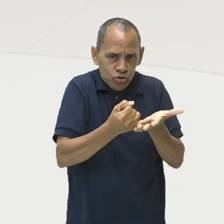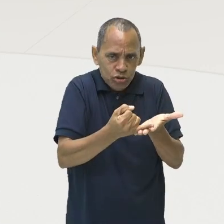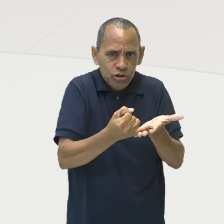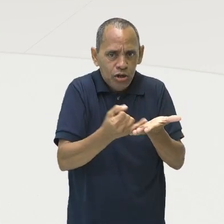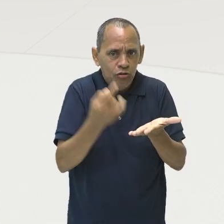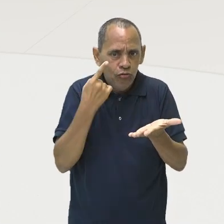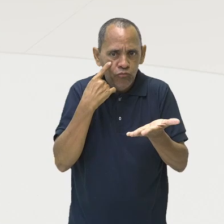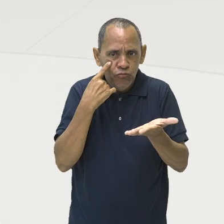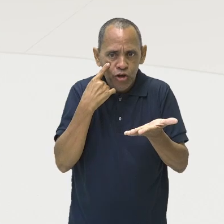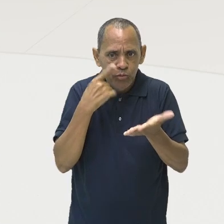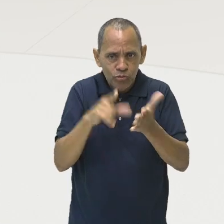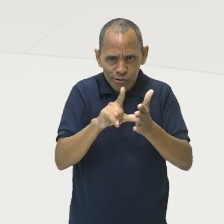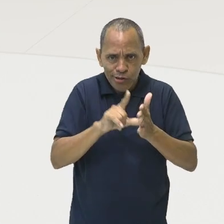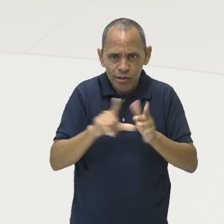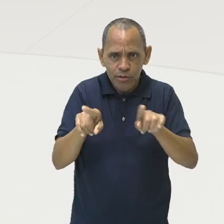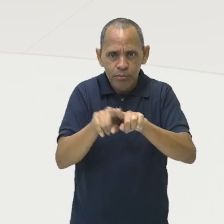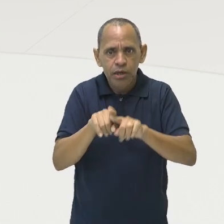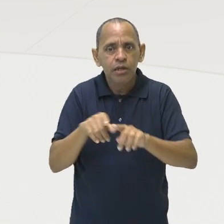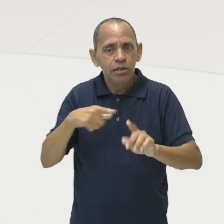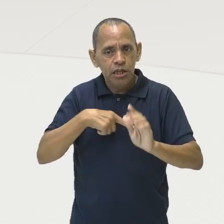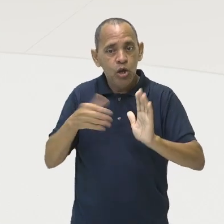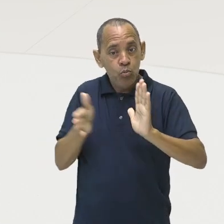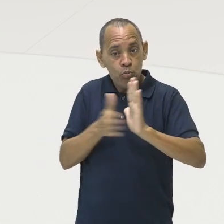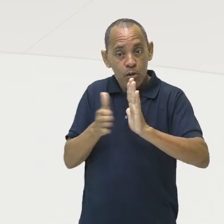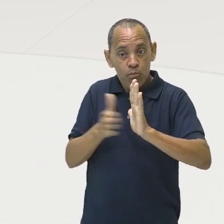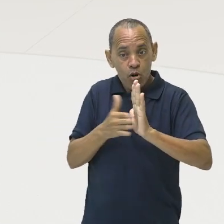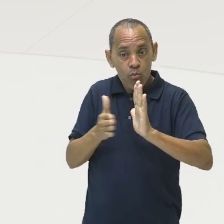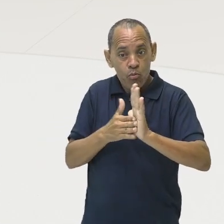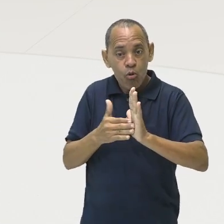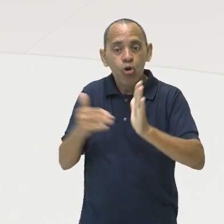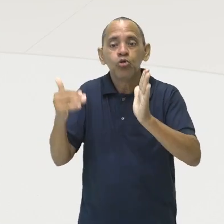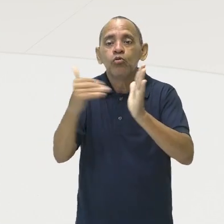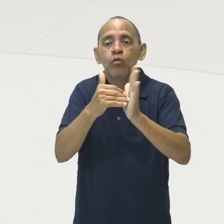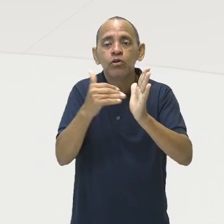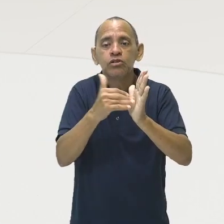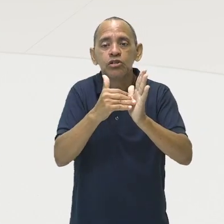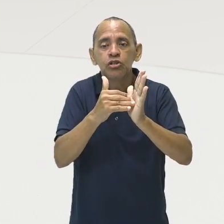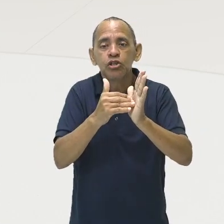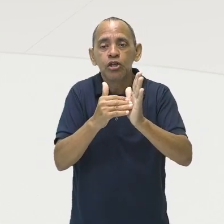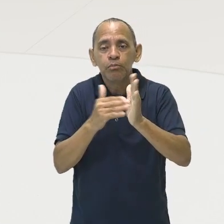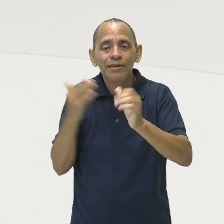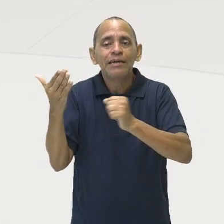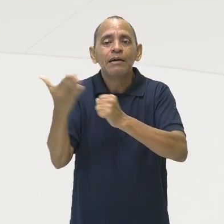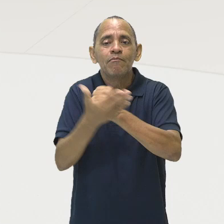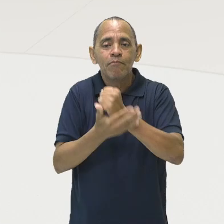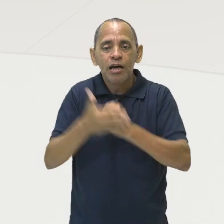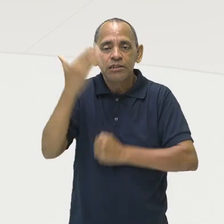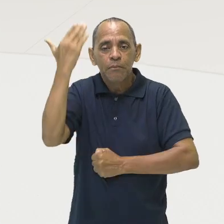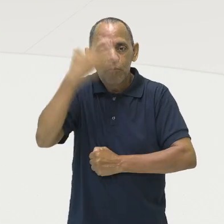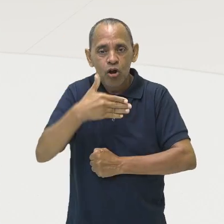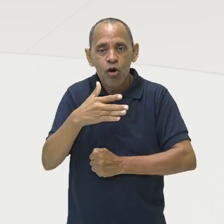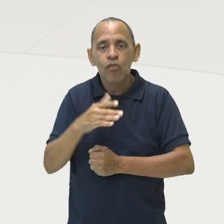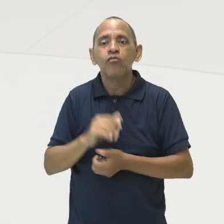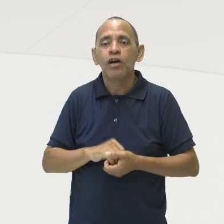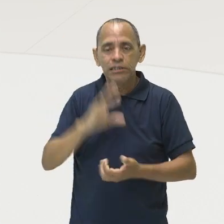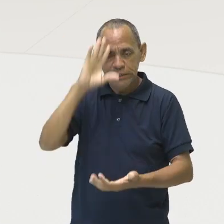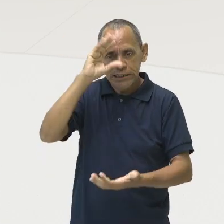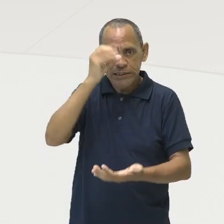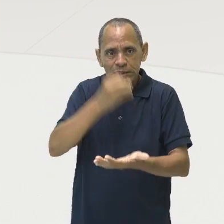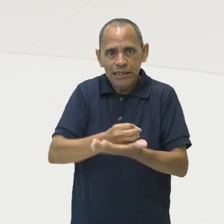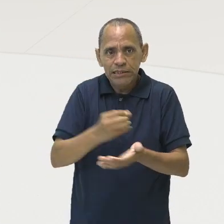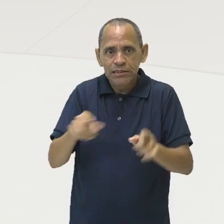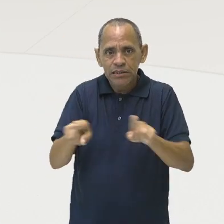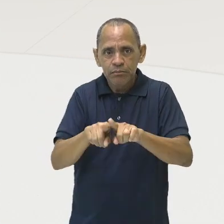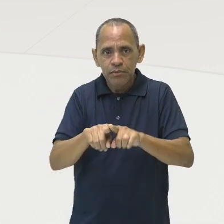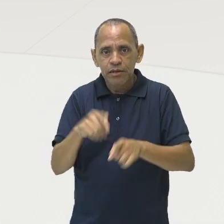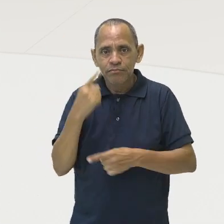ok? Nós temos também uma proposta de intervenção e a reafirmação da tese. Vejam que essa proposta de intervenção nós